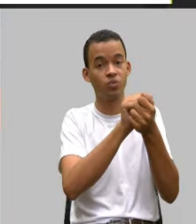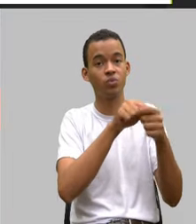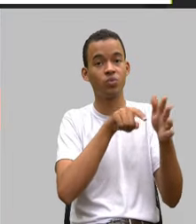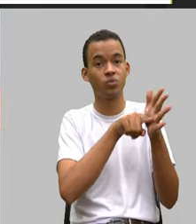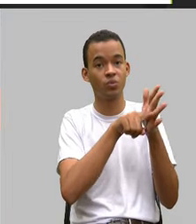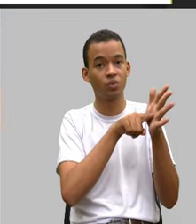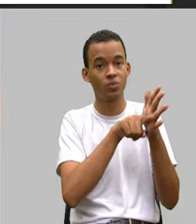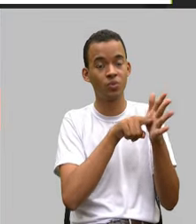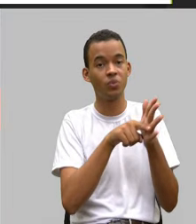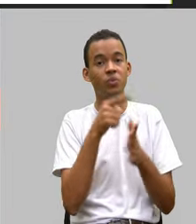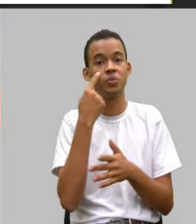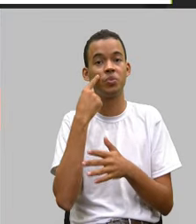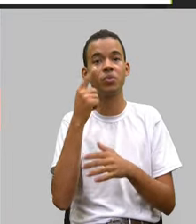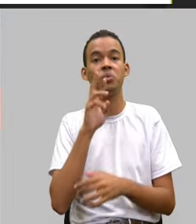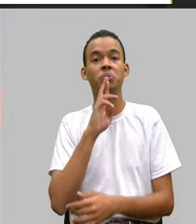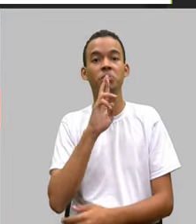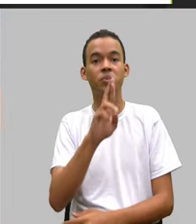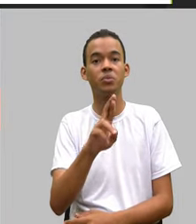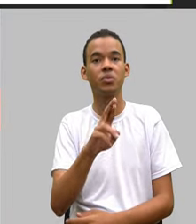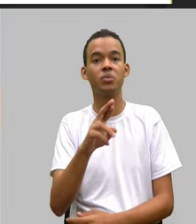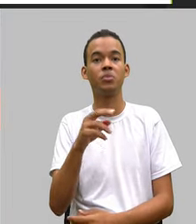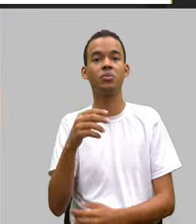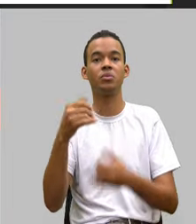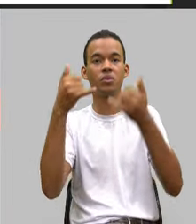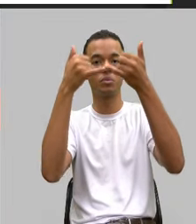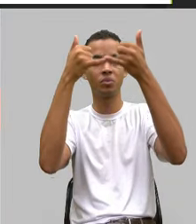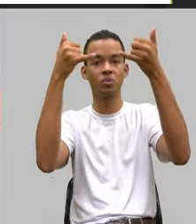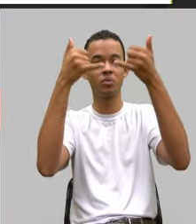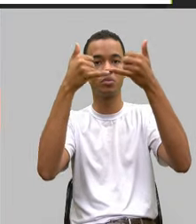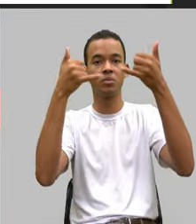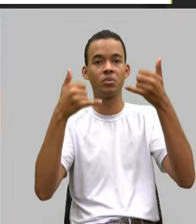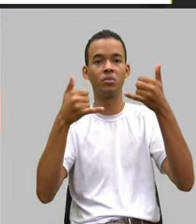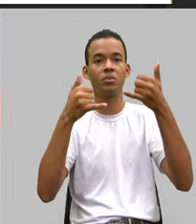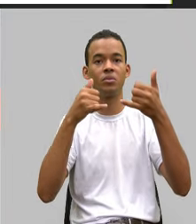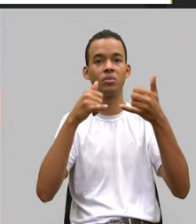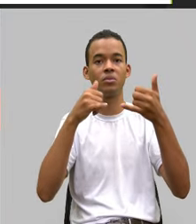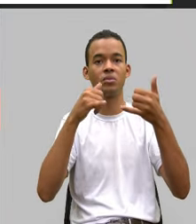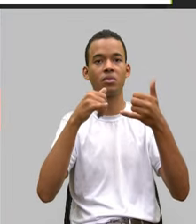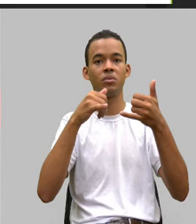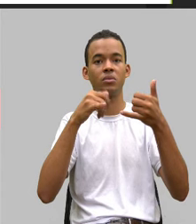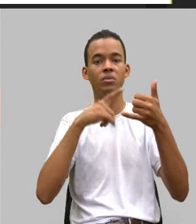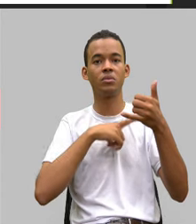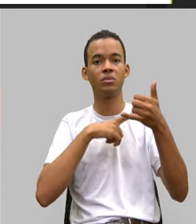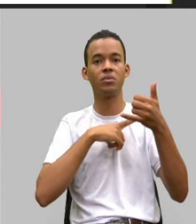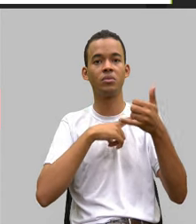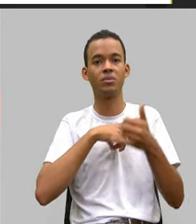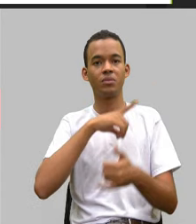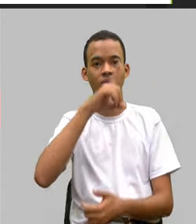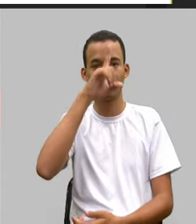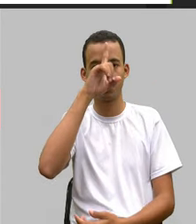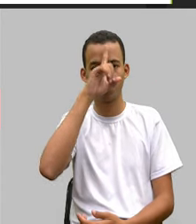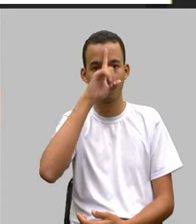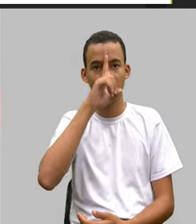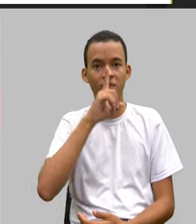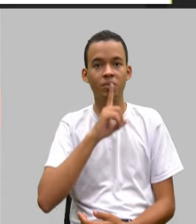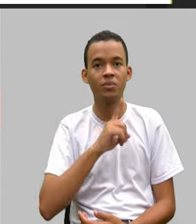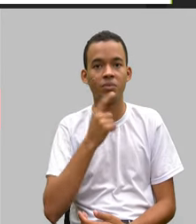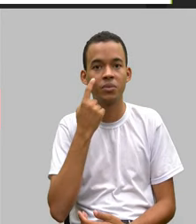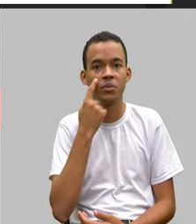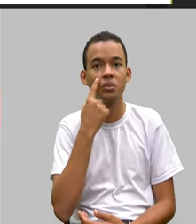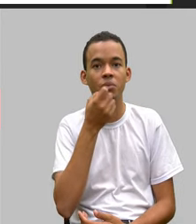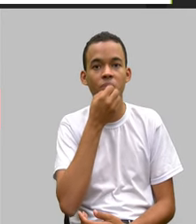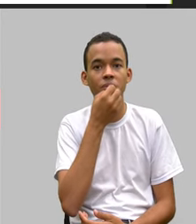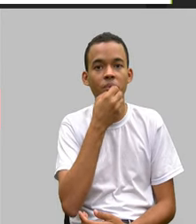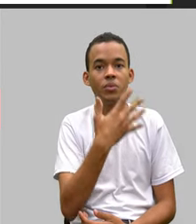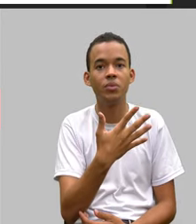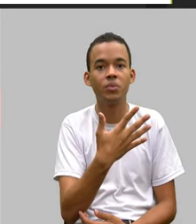vocês a terceira linha mais baixa aí Amarelo ou verde eu não sei porque eu sou daut quando tá escrito pen Se você olhar na última coluna você vai ver lá um valor